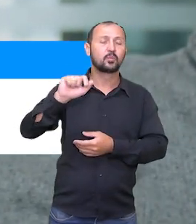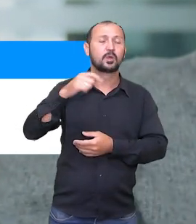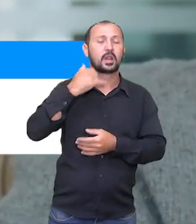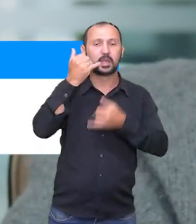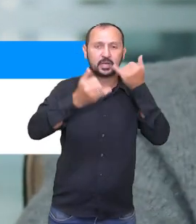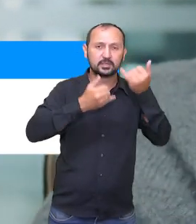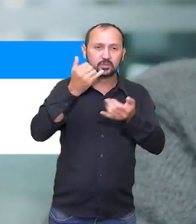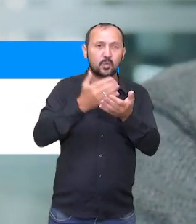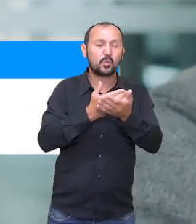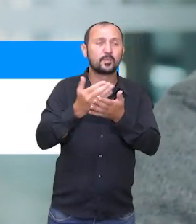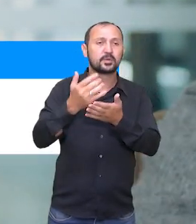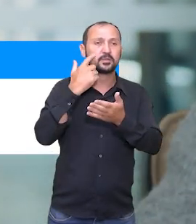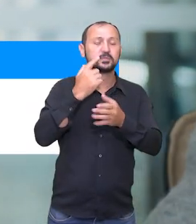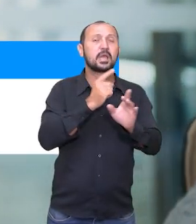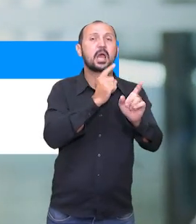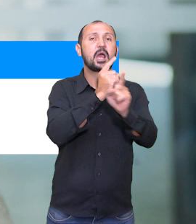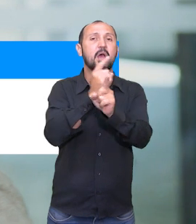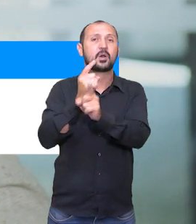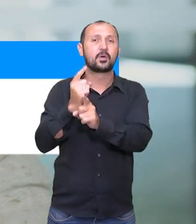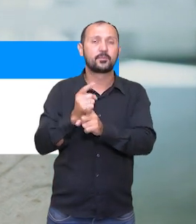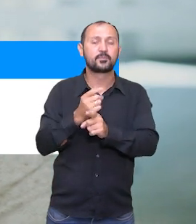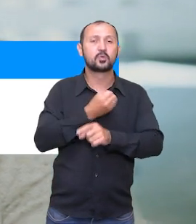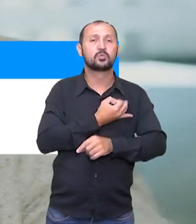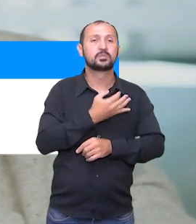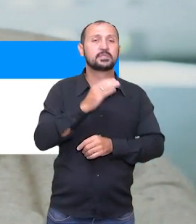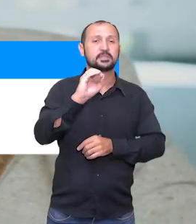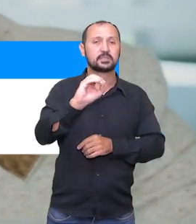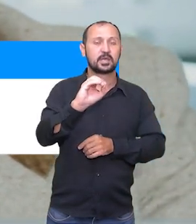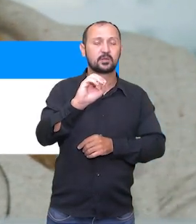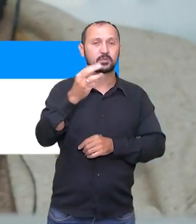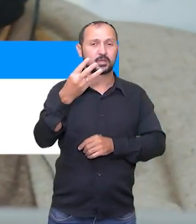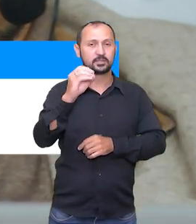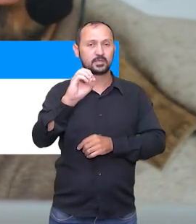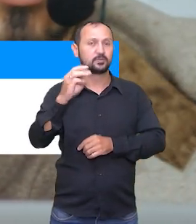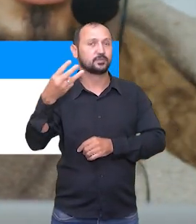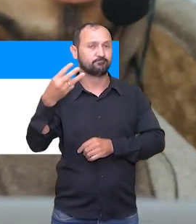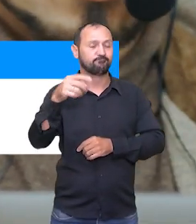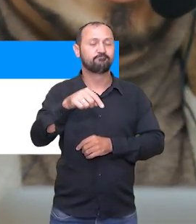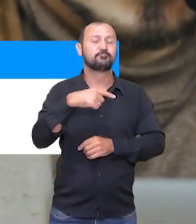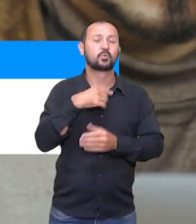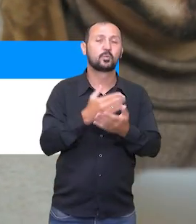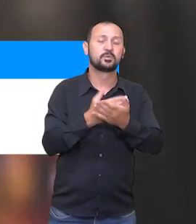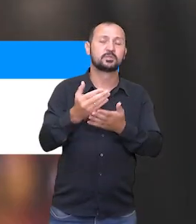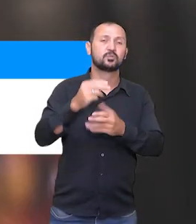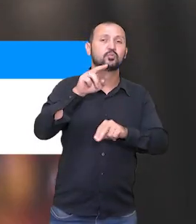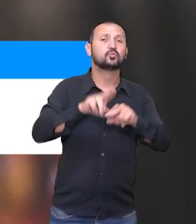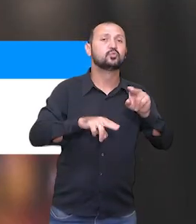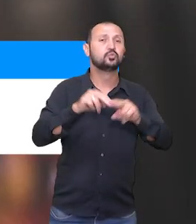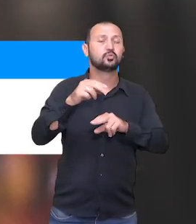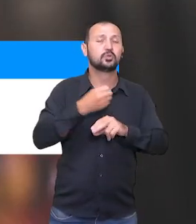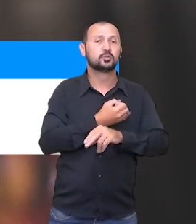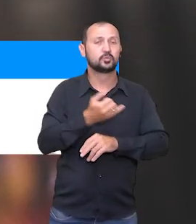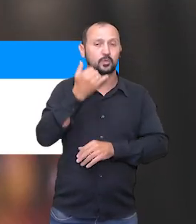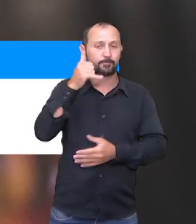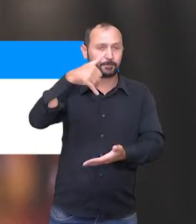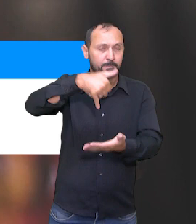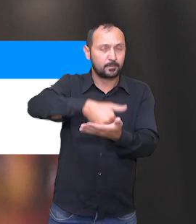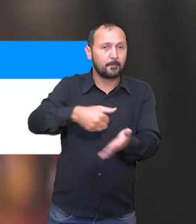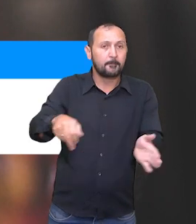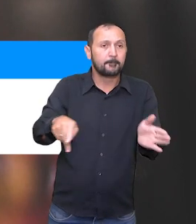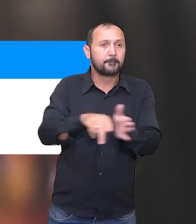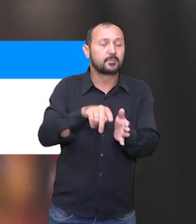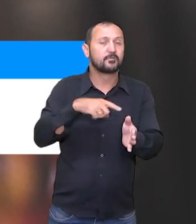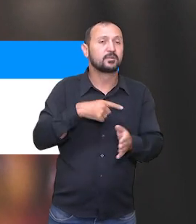Anatel, ligações de telemarketing começaram a ser identificadas pelo prefixo 0303. A partir de junho, as